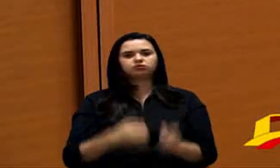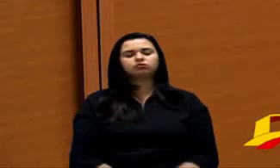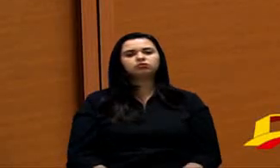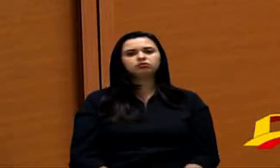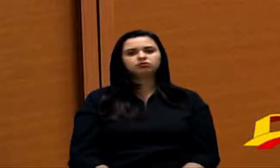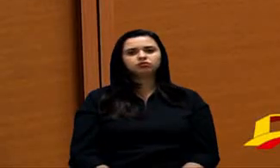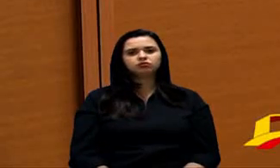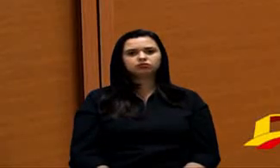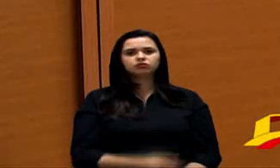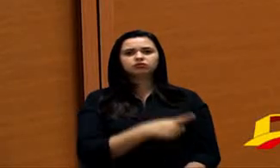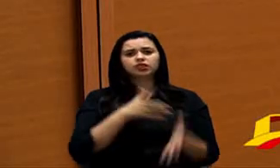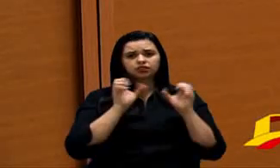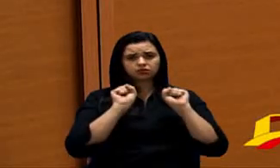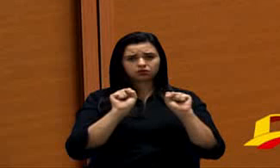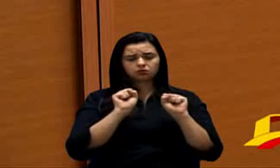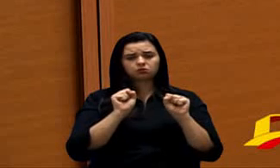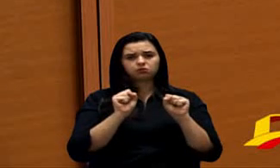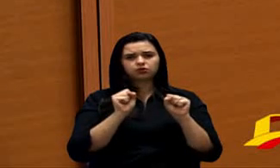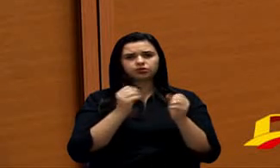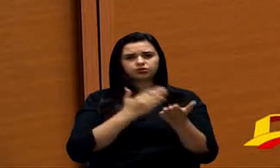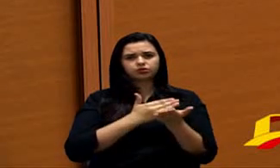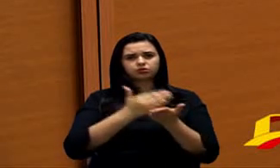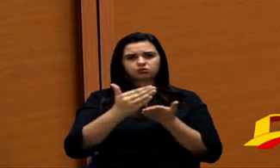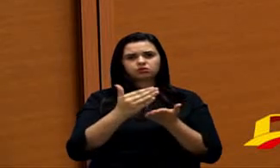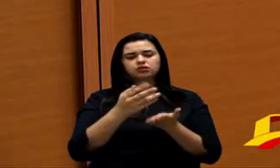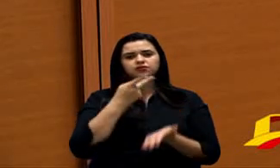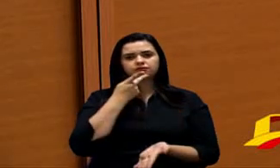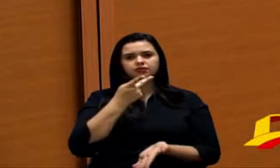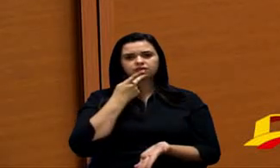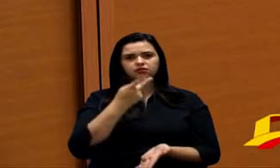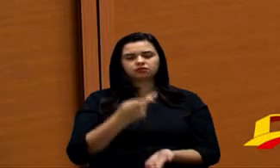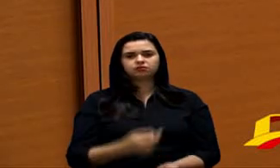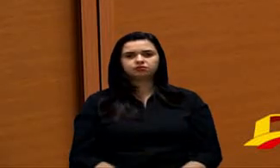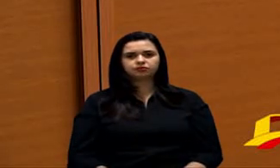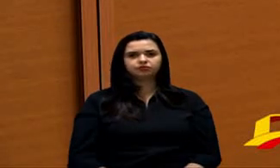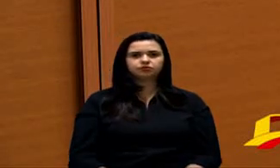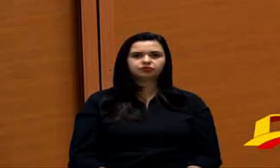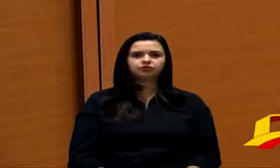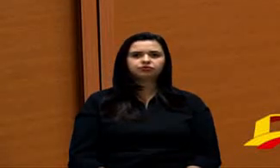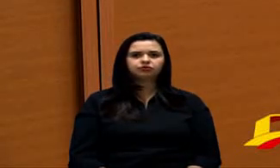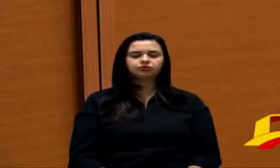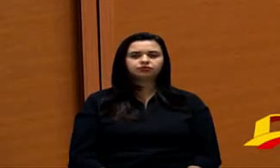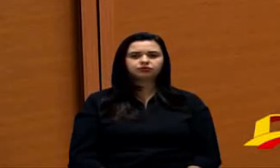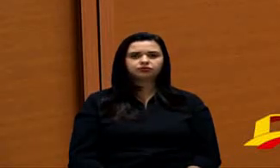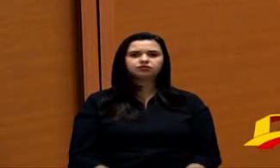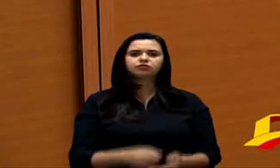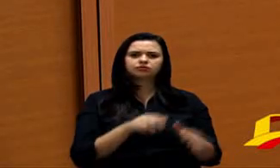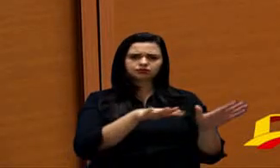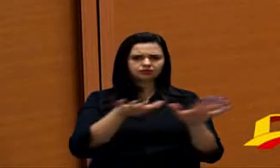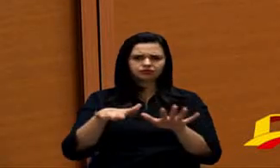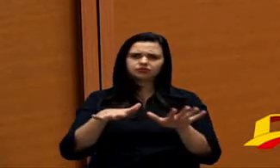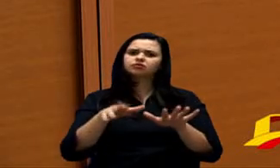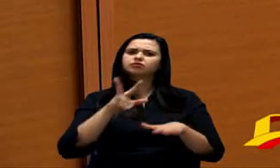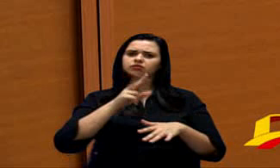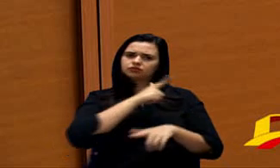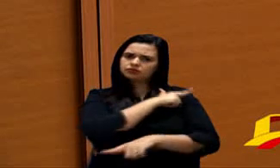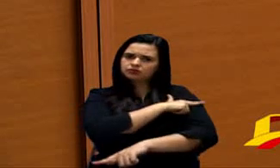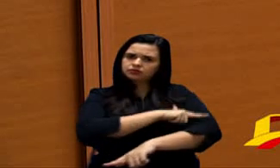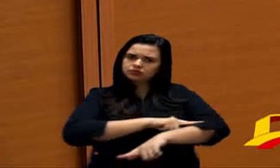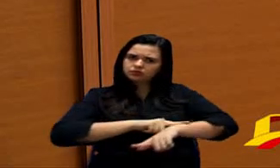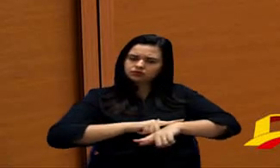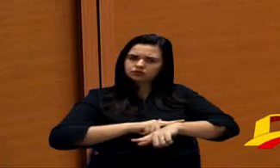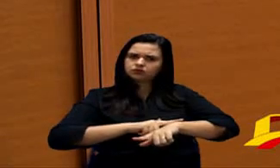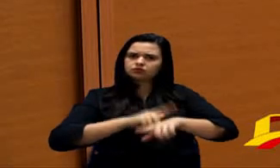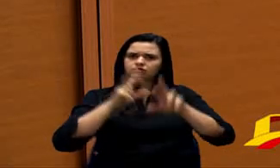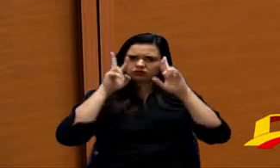pode iniciar a sua fala, tem 3 minutos para que a gente possa... Pessoal, vamos aqui tentar respeitar.